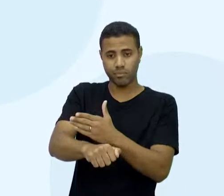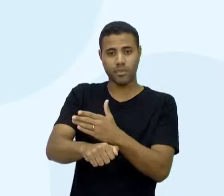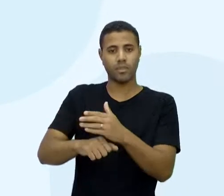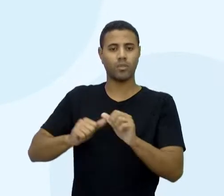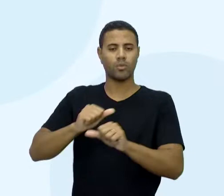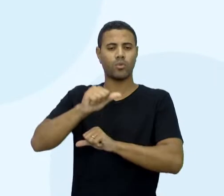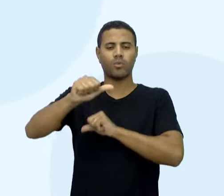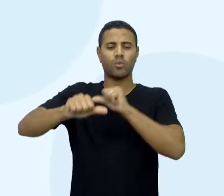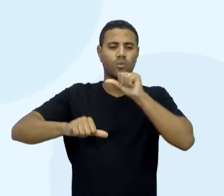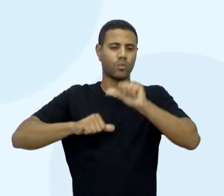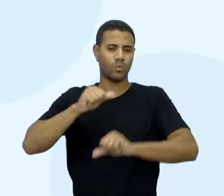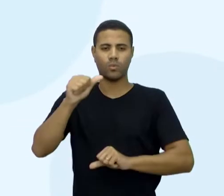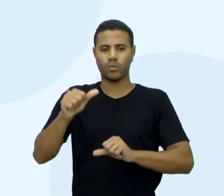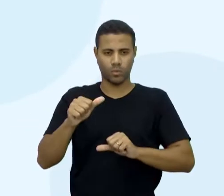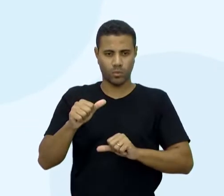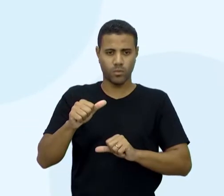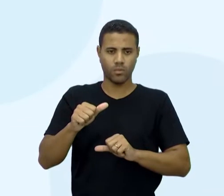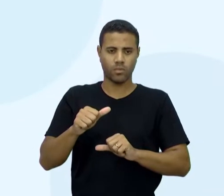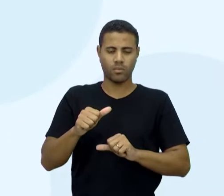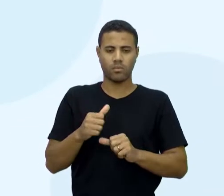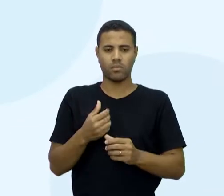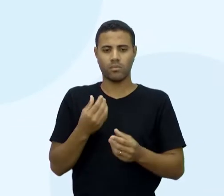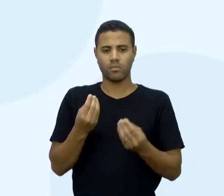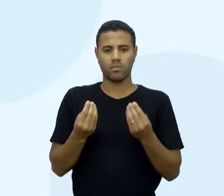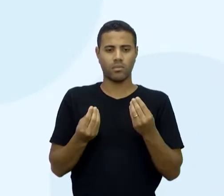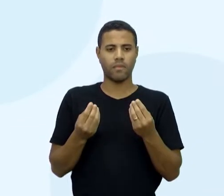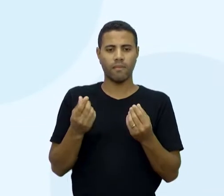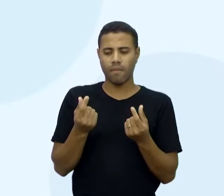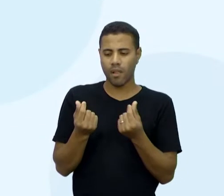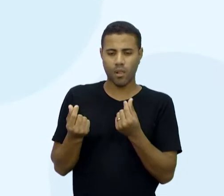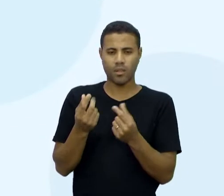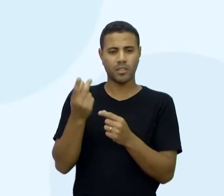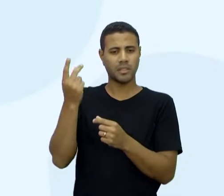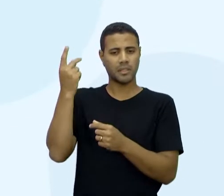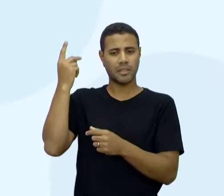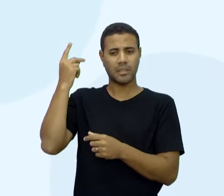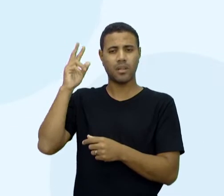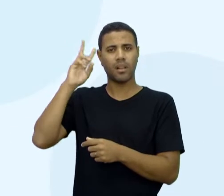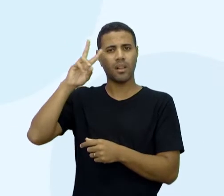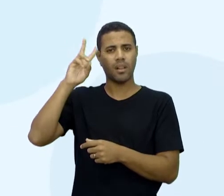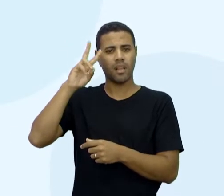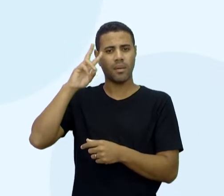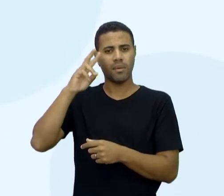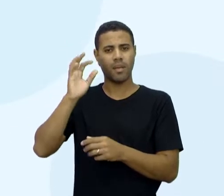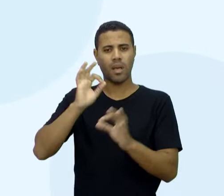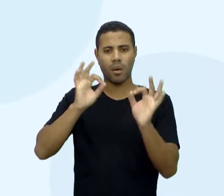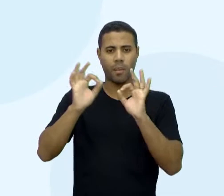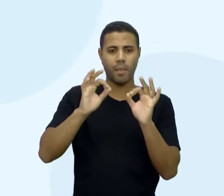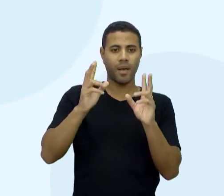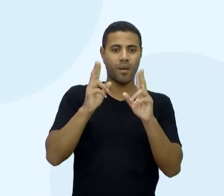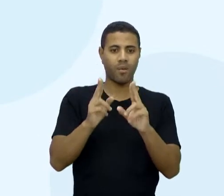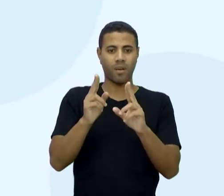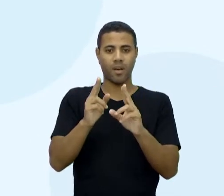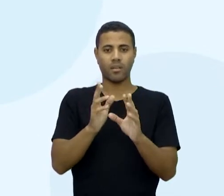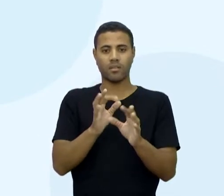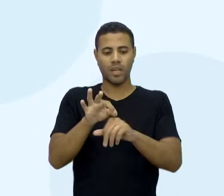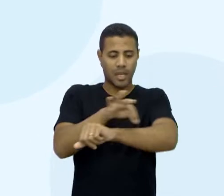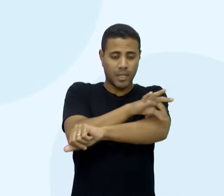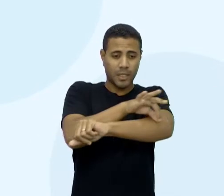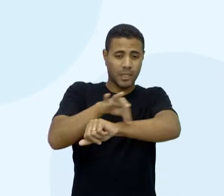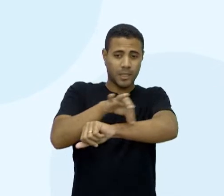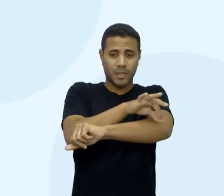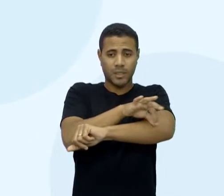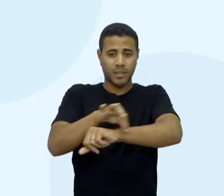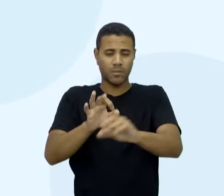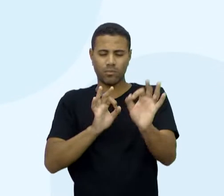mudaram. Então, eles queriam recuperar esses valores da antiguidade até na arquitetura. Então, quando cai a